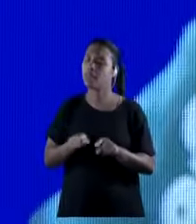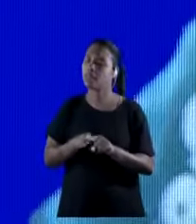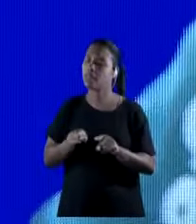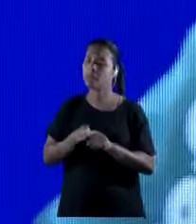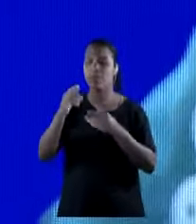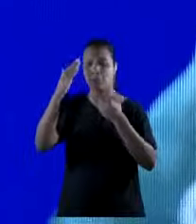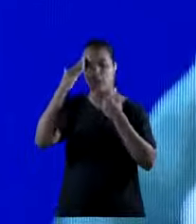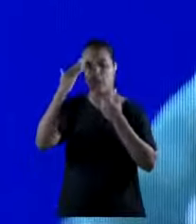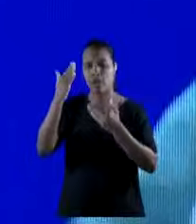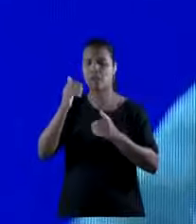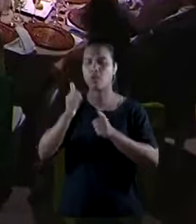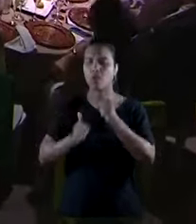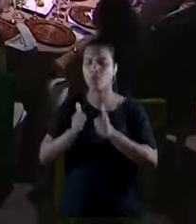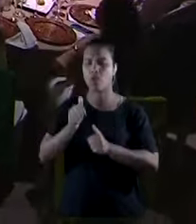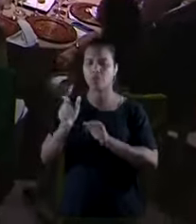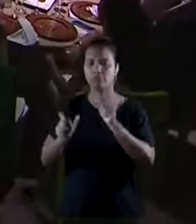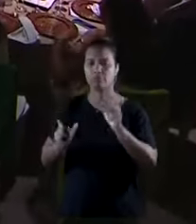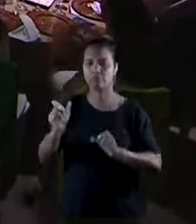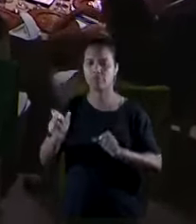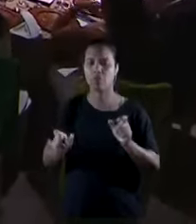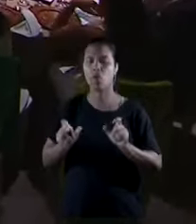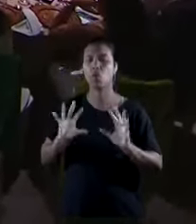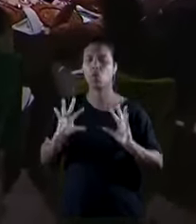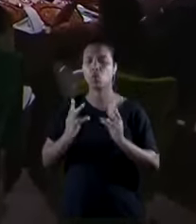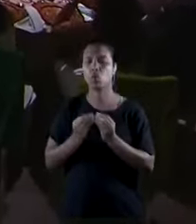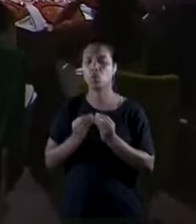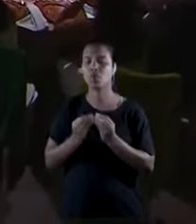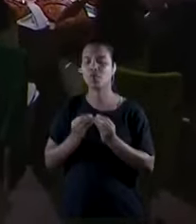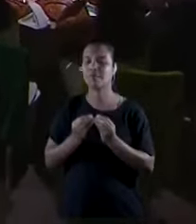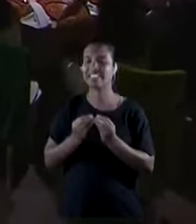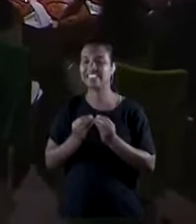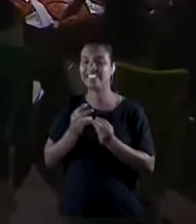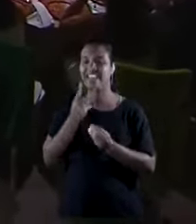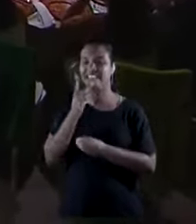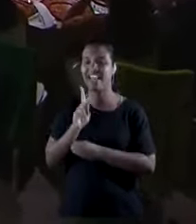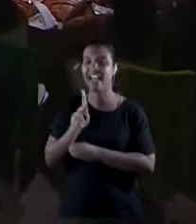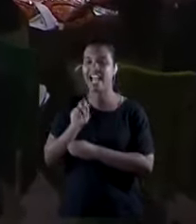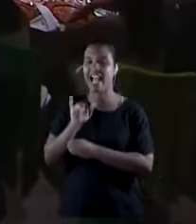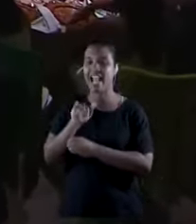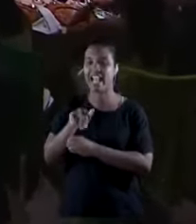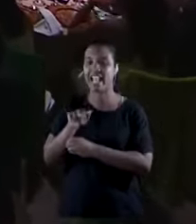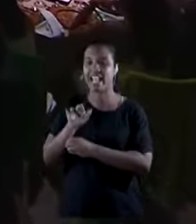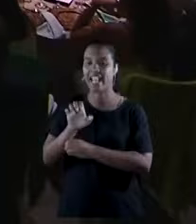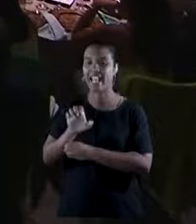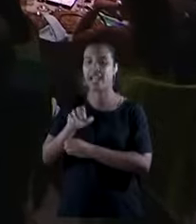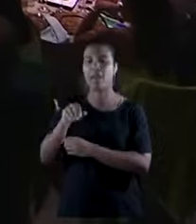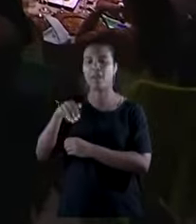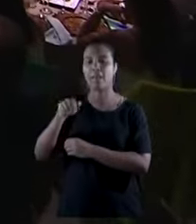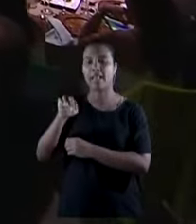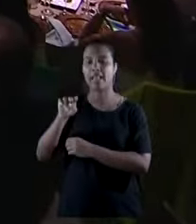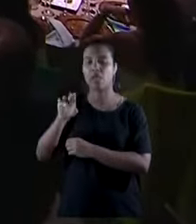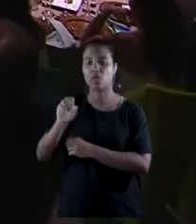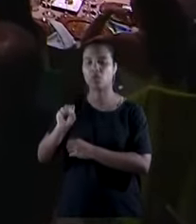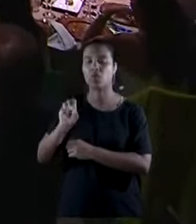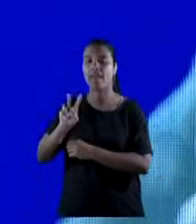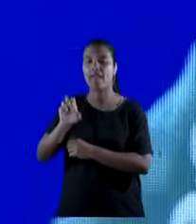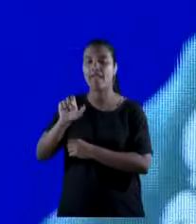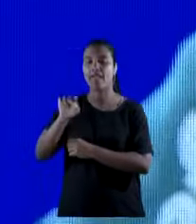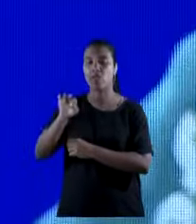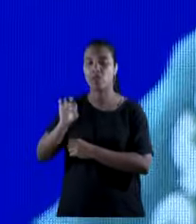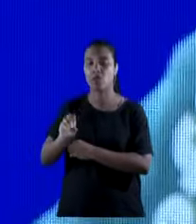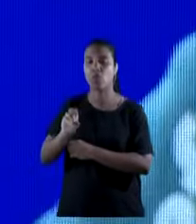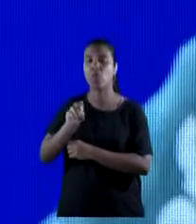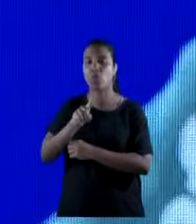aos meus jogadores, vou ver se não me esqueço de nenhum, ao Kaique, ao Mateus, ao Everton, ao Lomba,